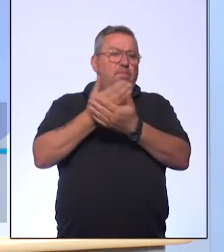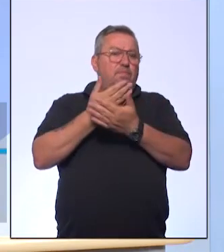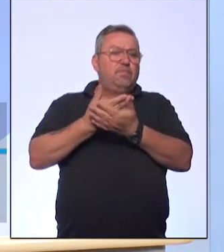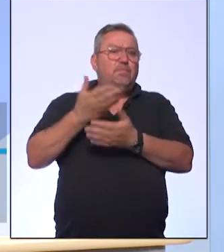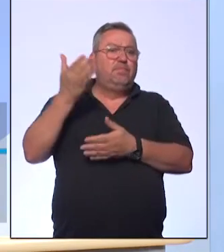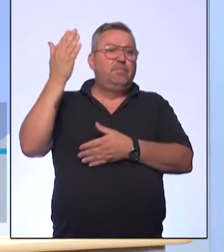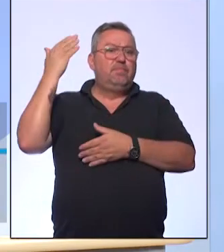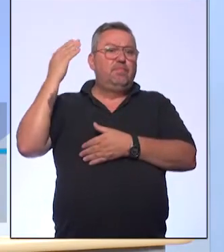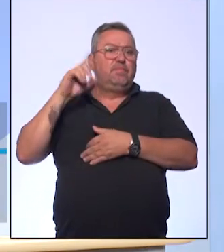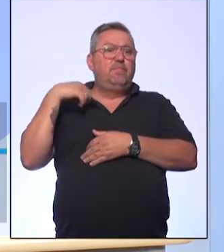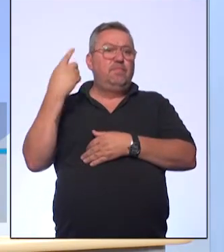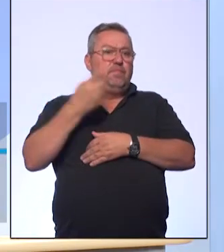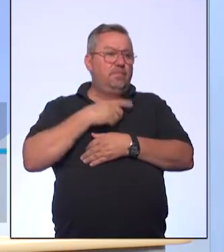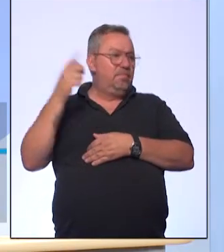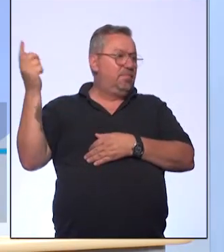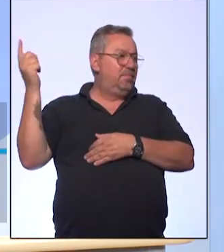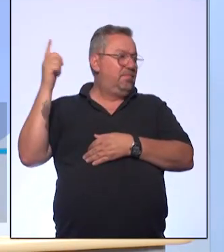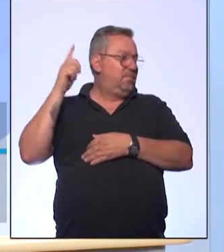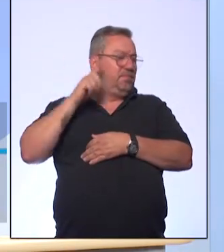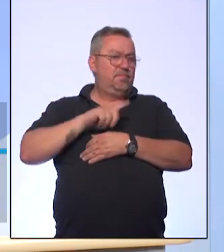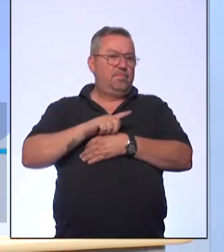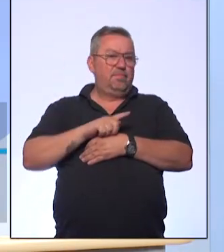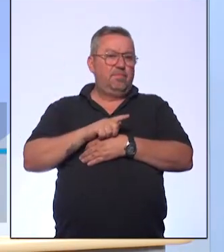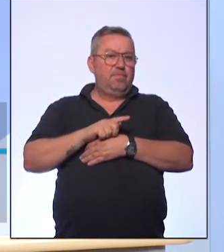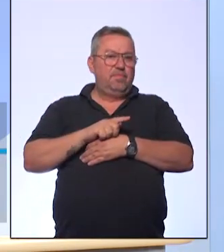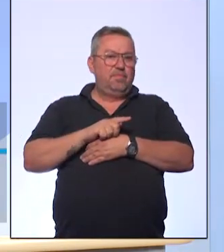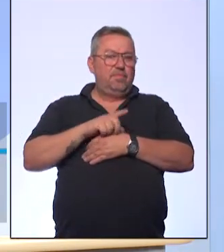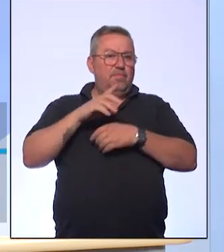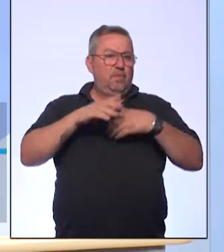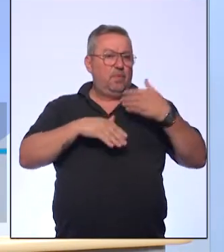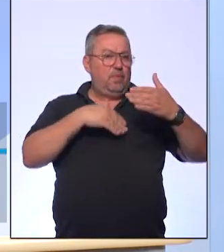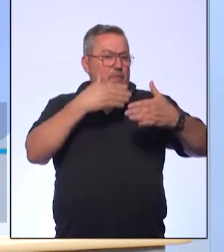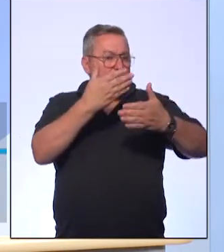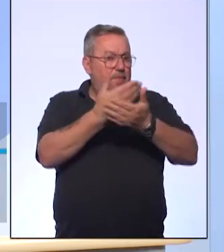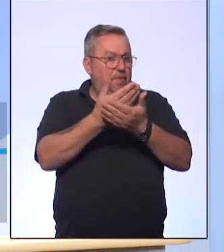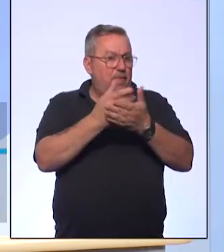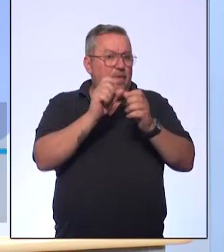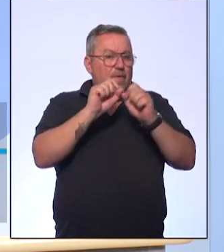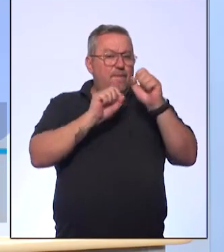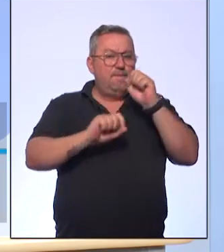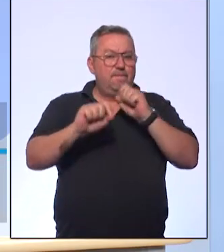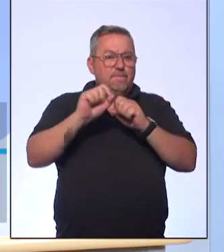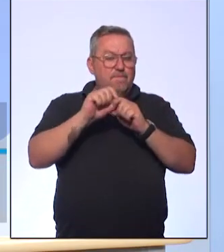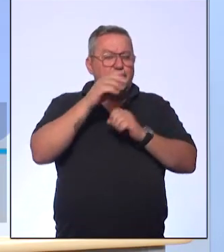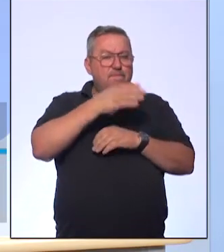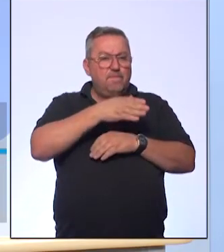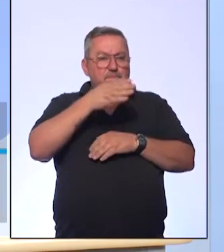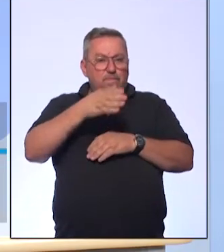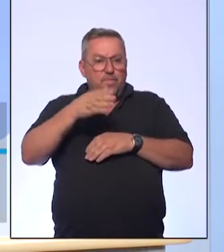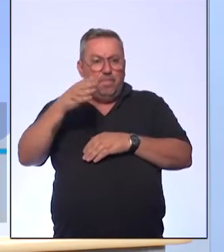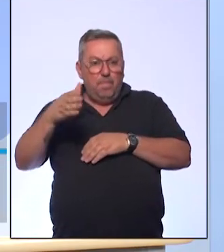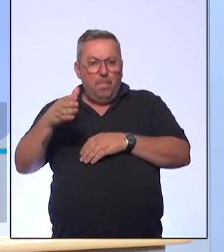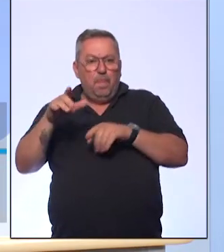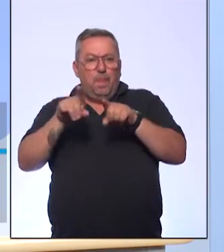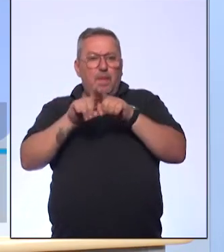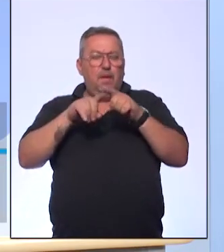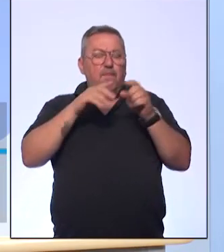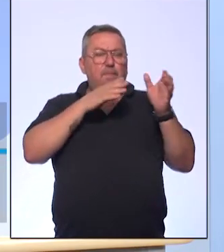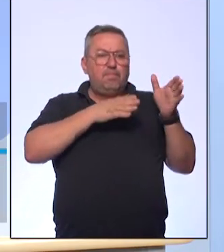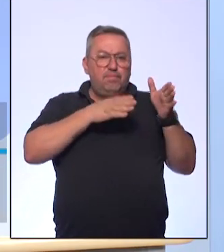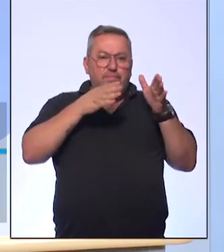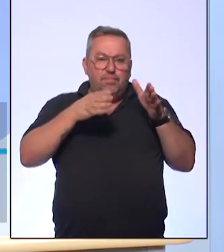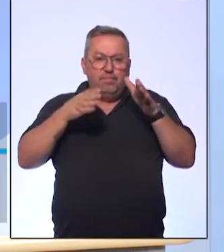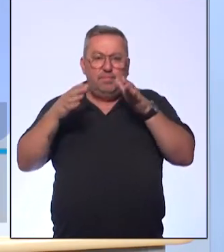estudados, para que a gente consiga aí, né, no decorrer da aula, fazer essas etapas, né? O estudo de caso é feito por etapas,